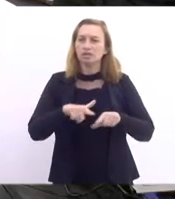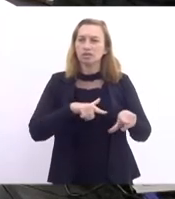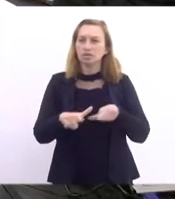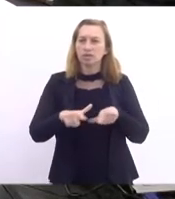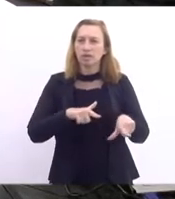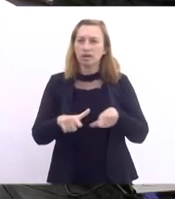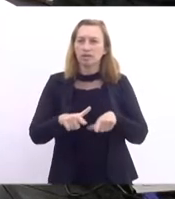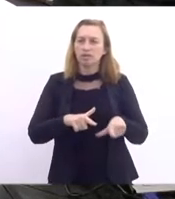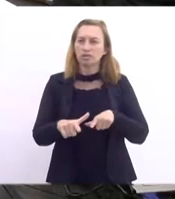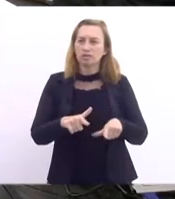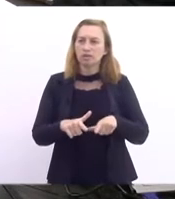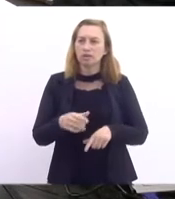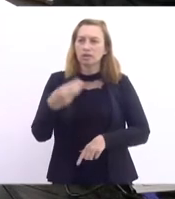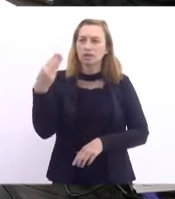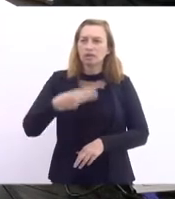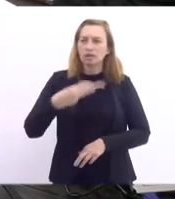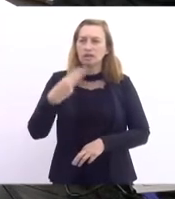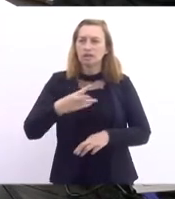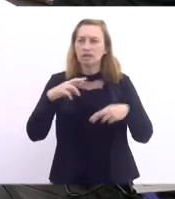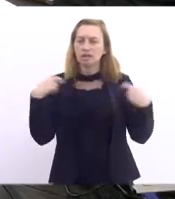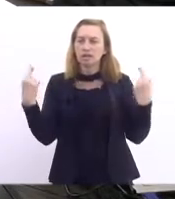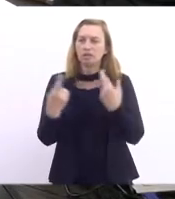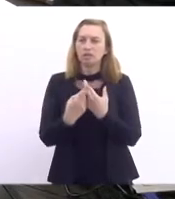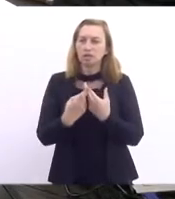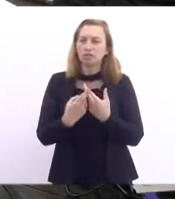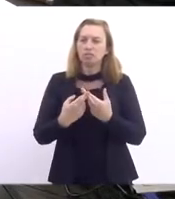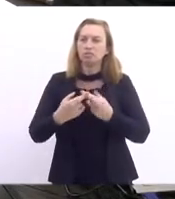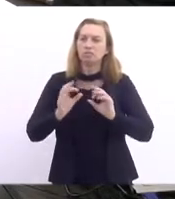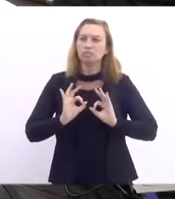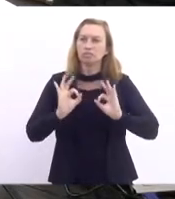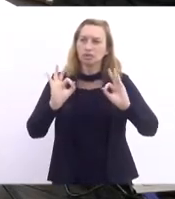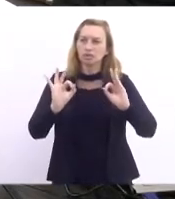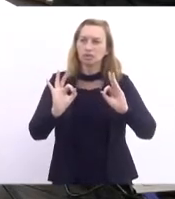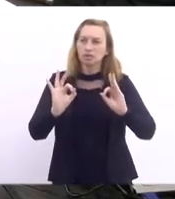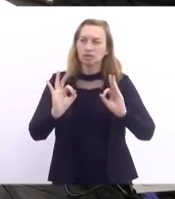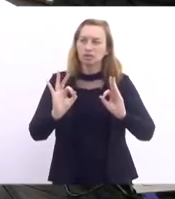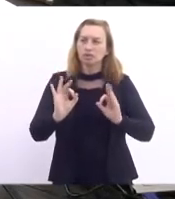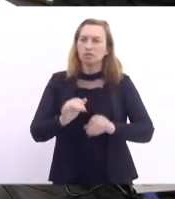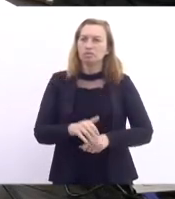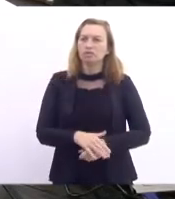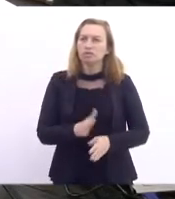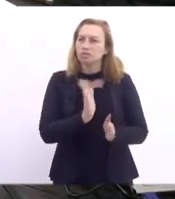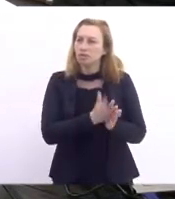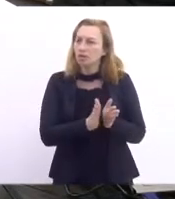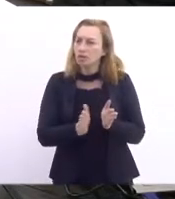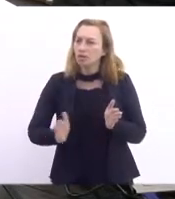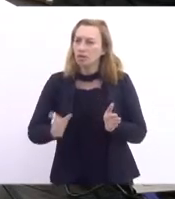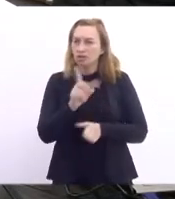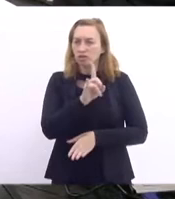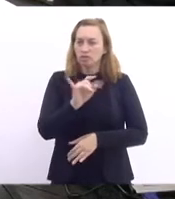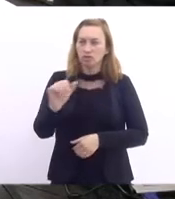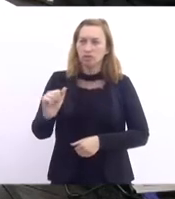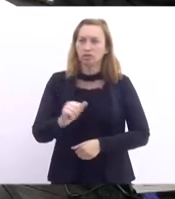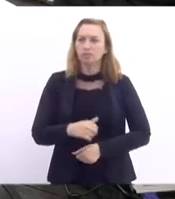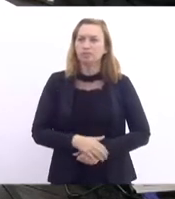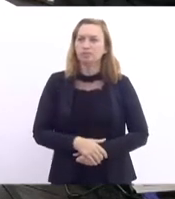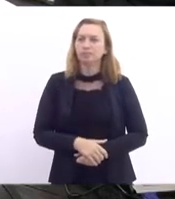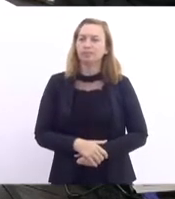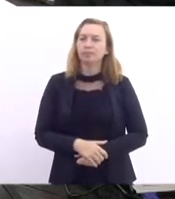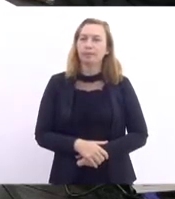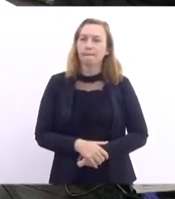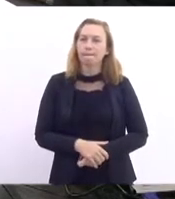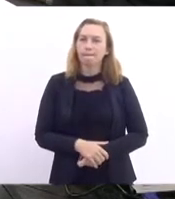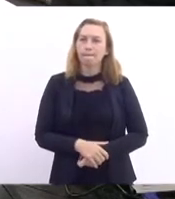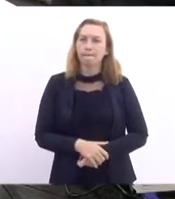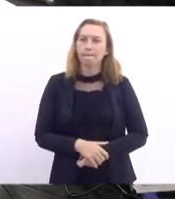trabalhos da 3ª reunião ordinária com a seguinte ordem do dia G1